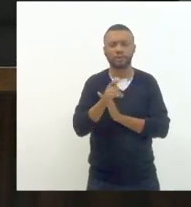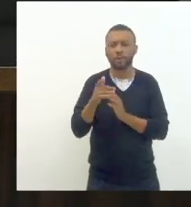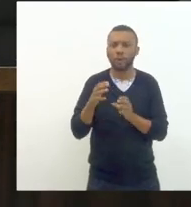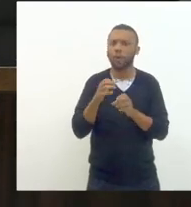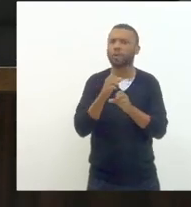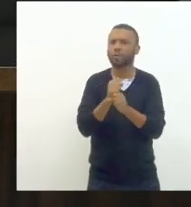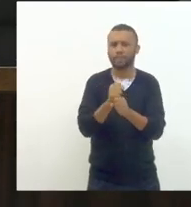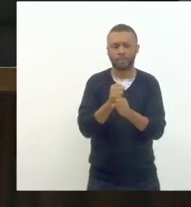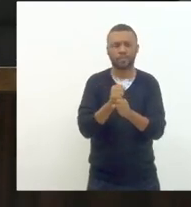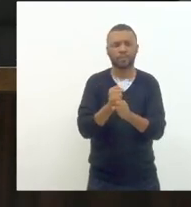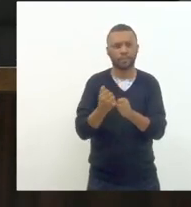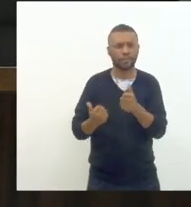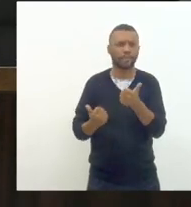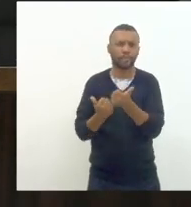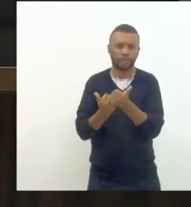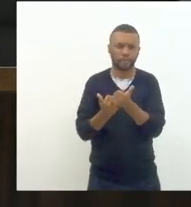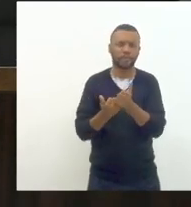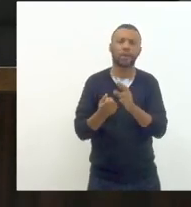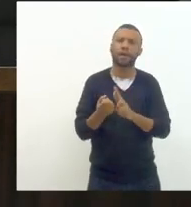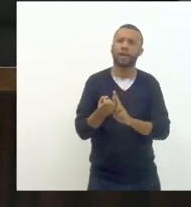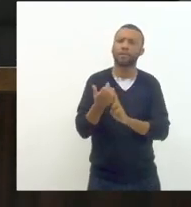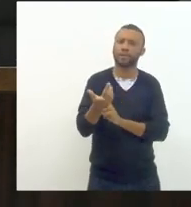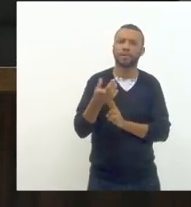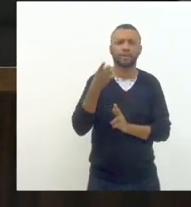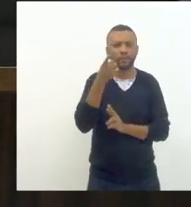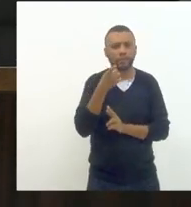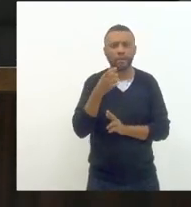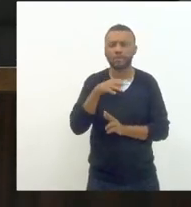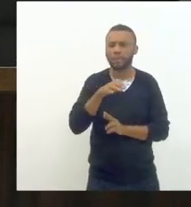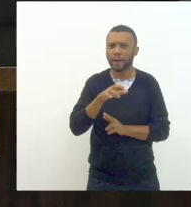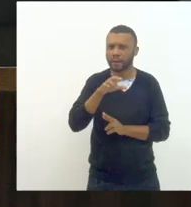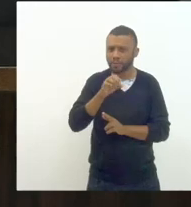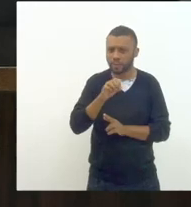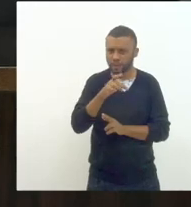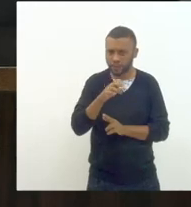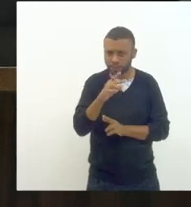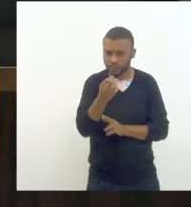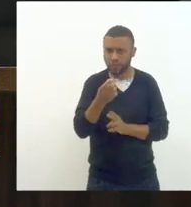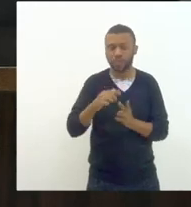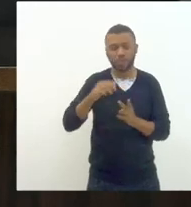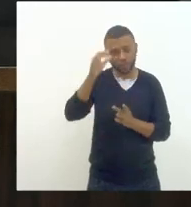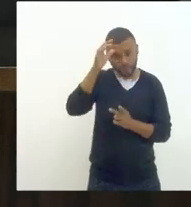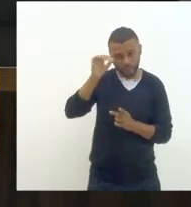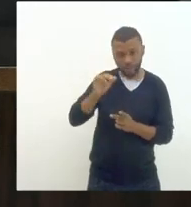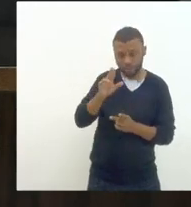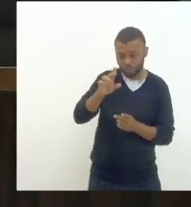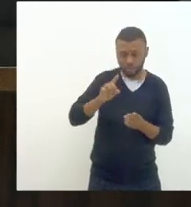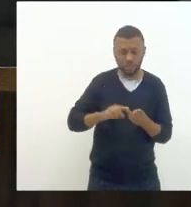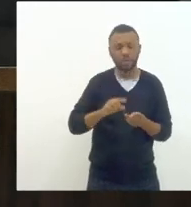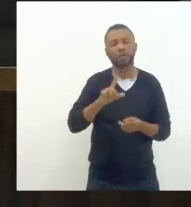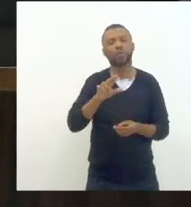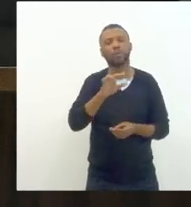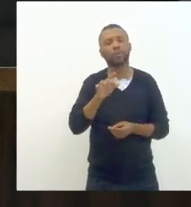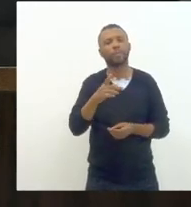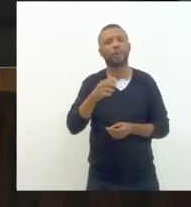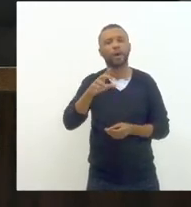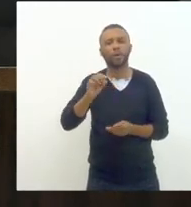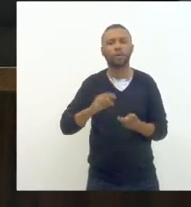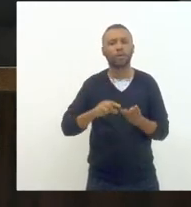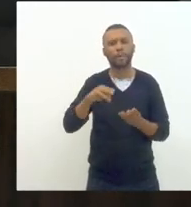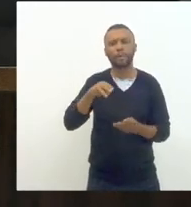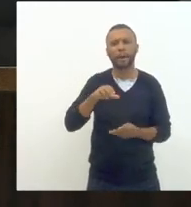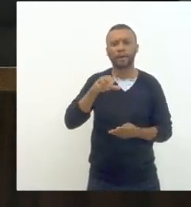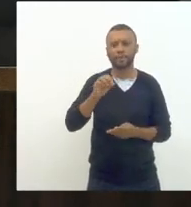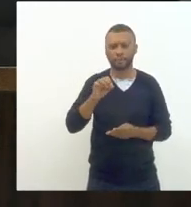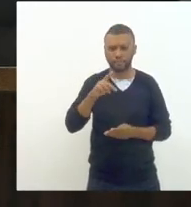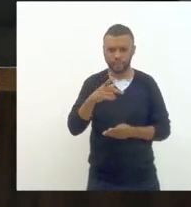emendas da CCJ. Relatores, deputado Márcio Pacheco, Tia Ju, Valdec Carneiro, Luiz Paulo e Márcio Pacheco. Pendendo de pareceres